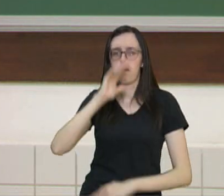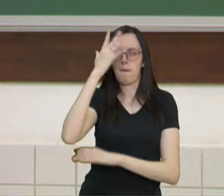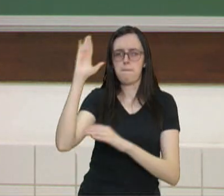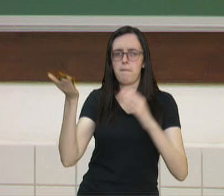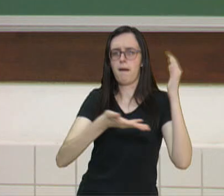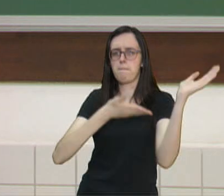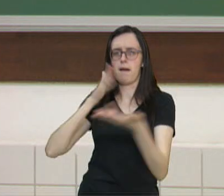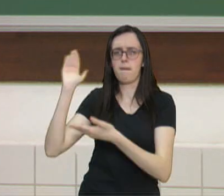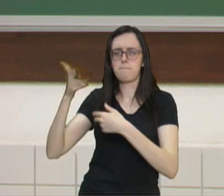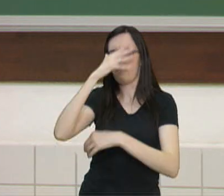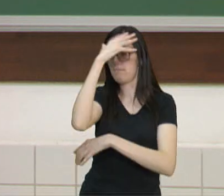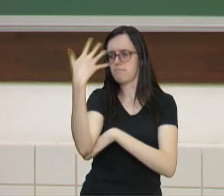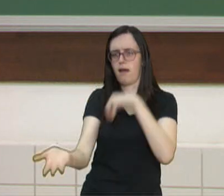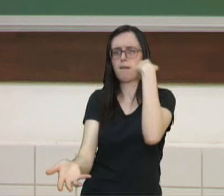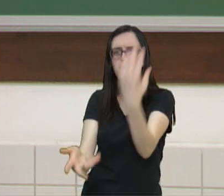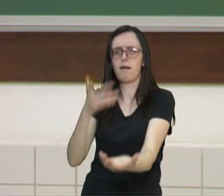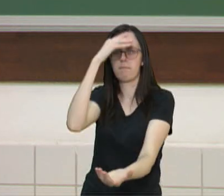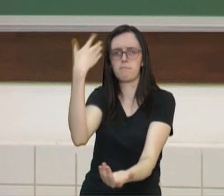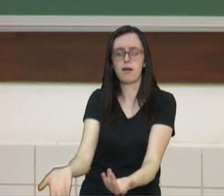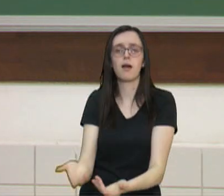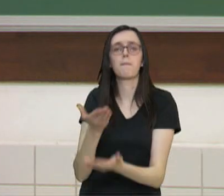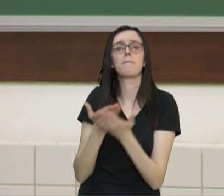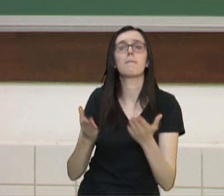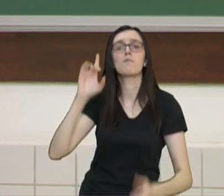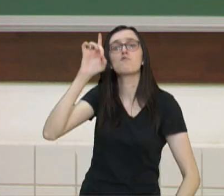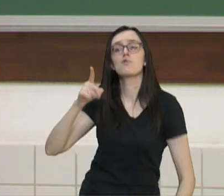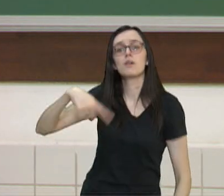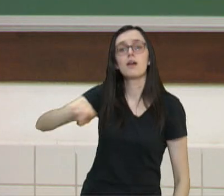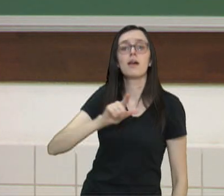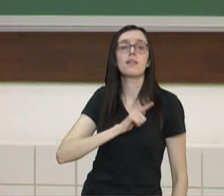as terras mesmo, desrespeitando o direito que eles têm,